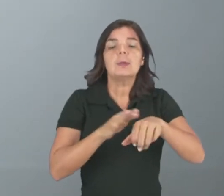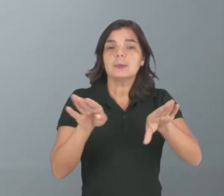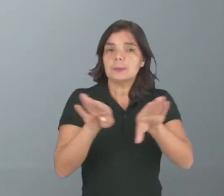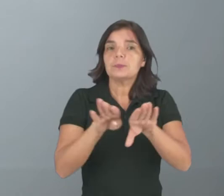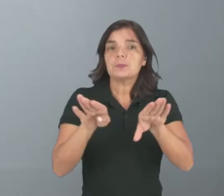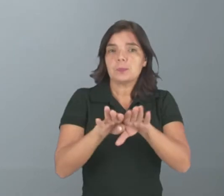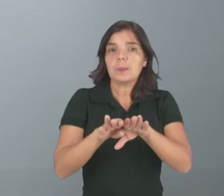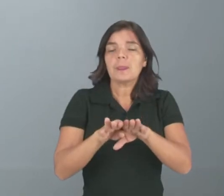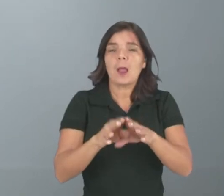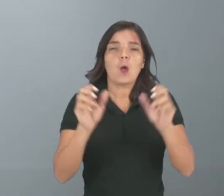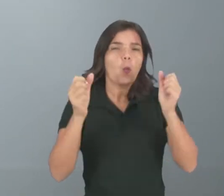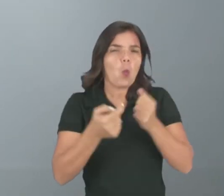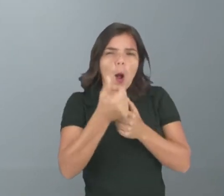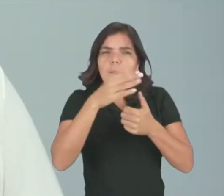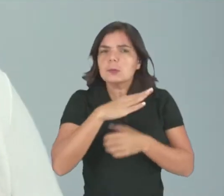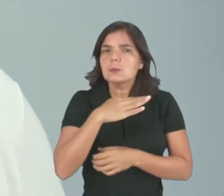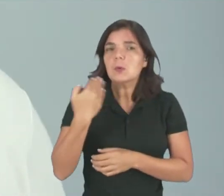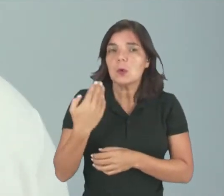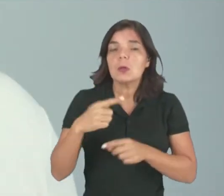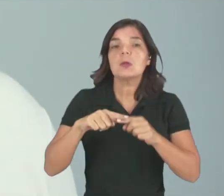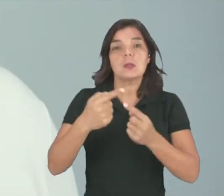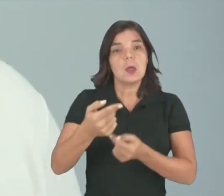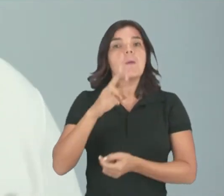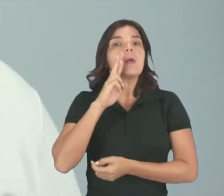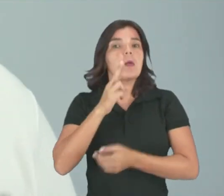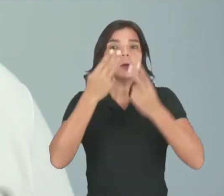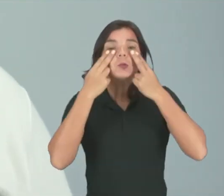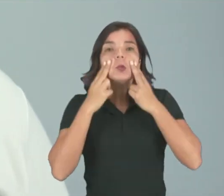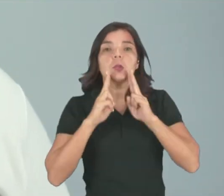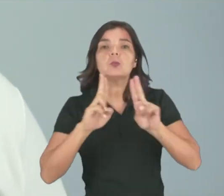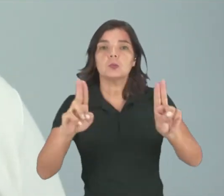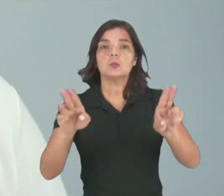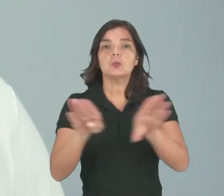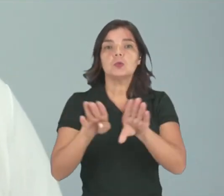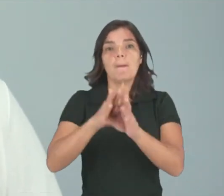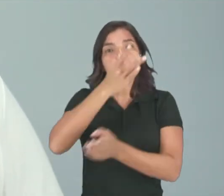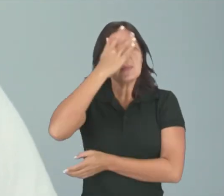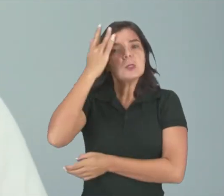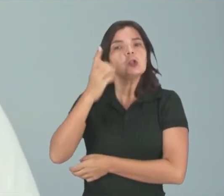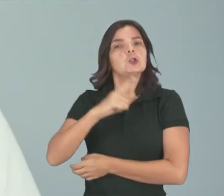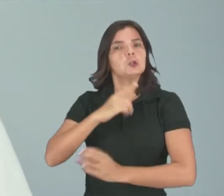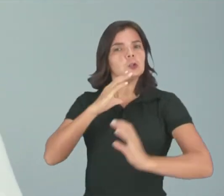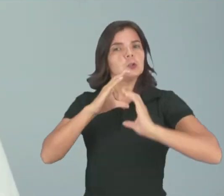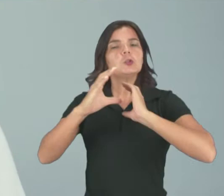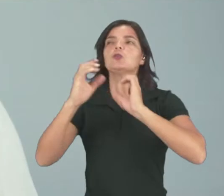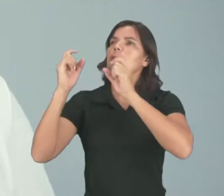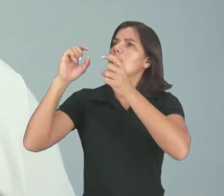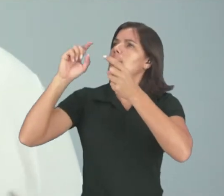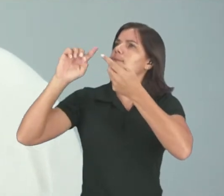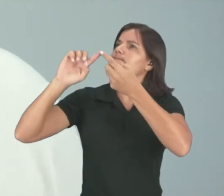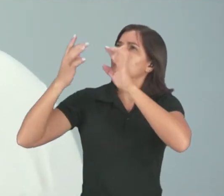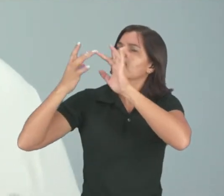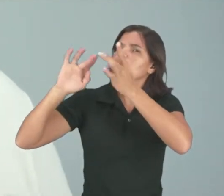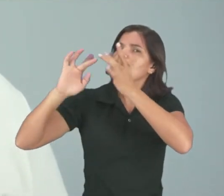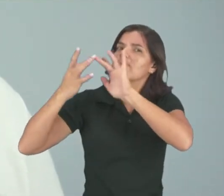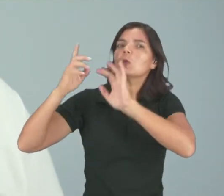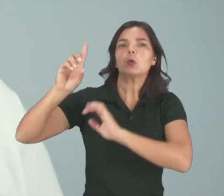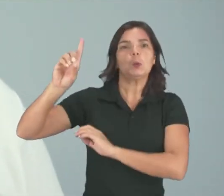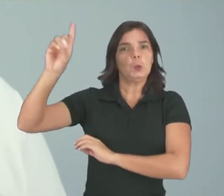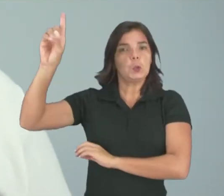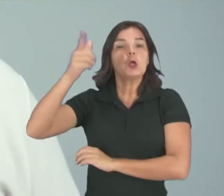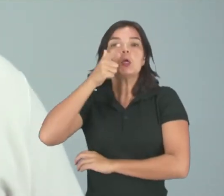enfermo, em estado terminal. Há relatos de pessoas que tiveram essa comunicação com o transcendente,